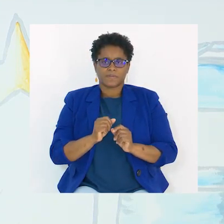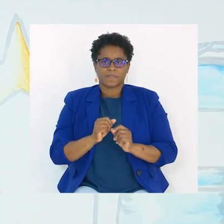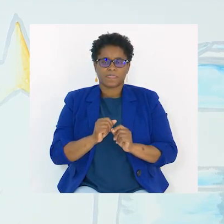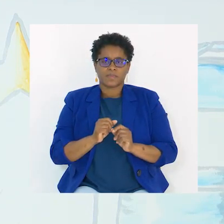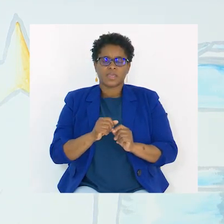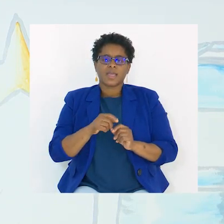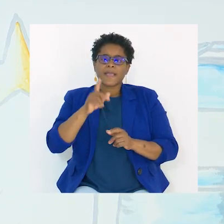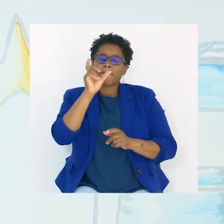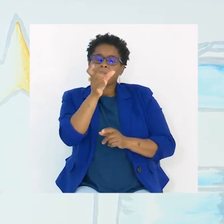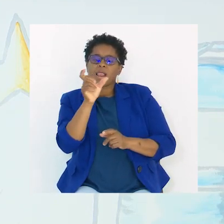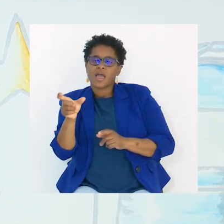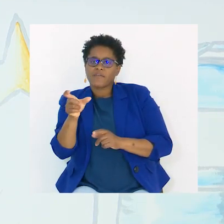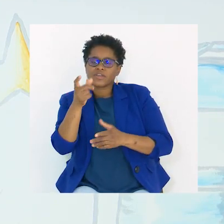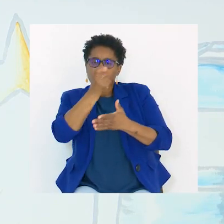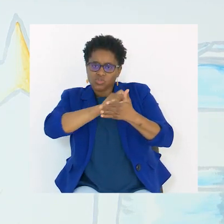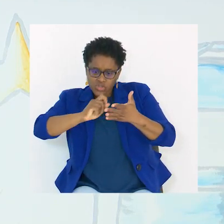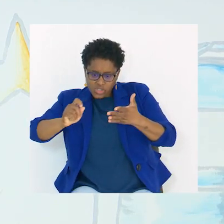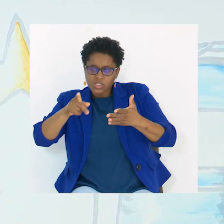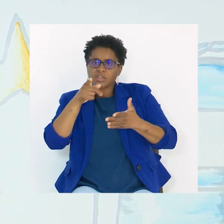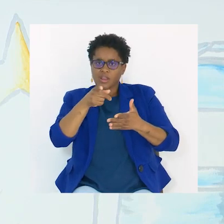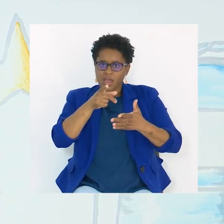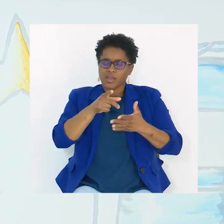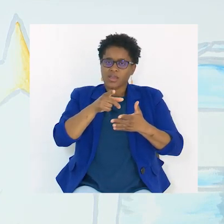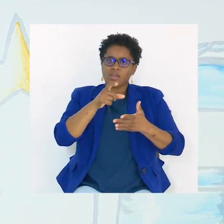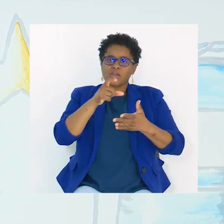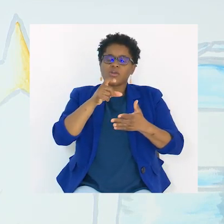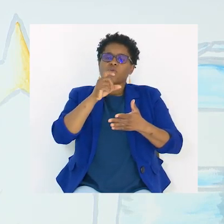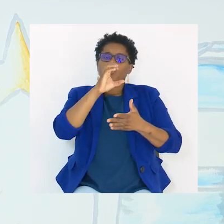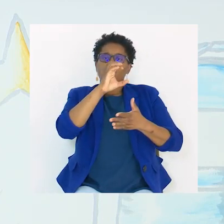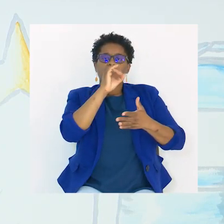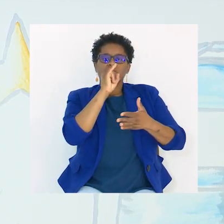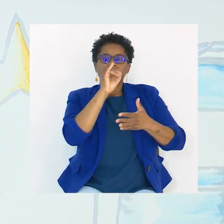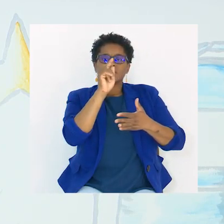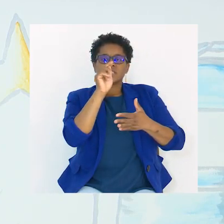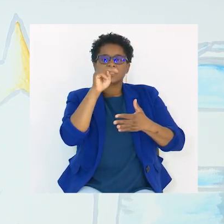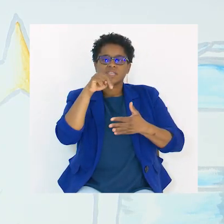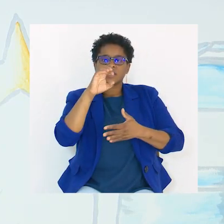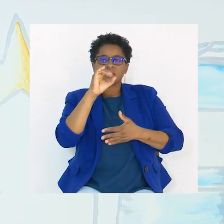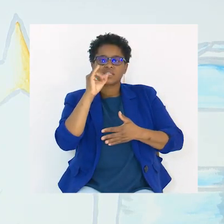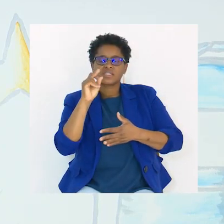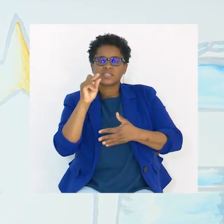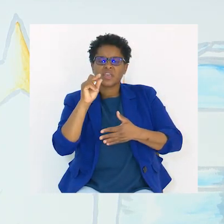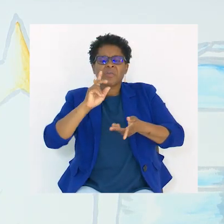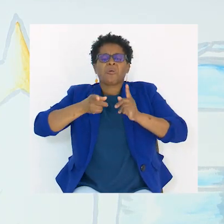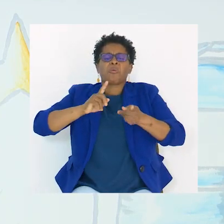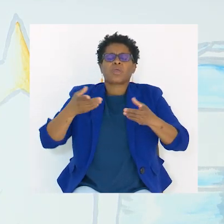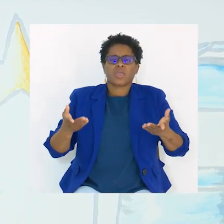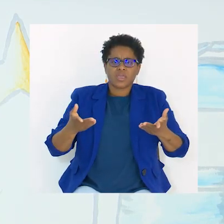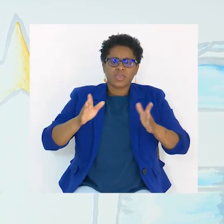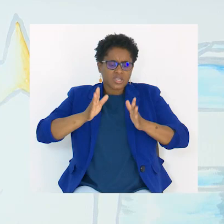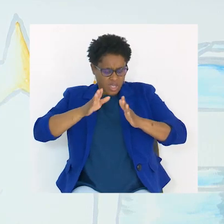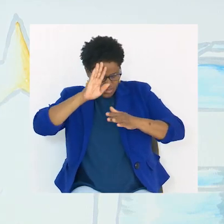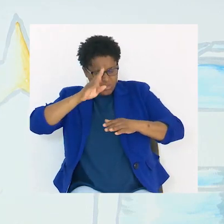as expressões que estão escritas como ciência. Ciência o quê? Já